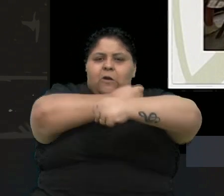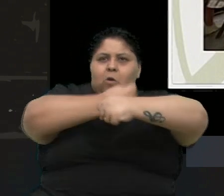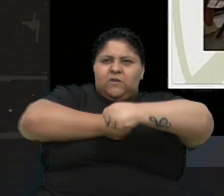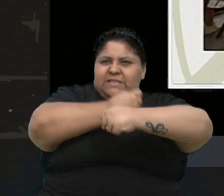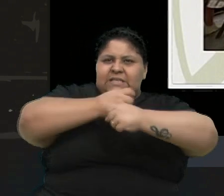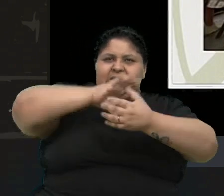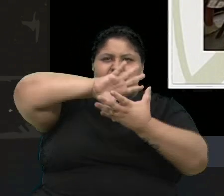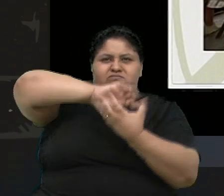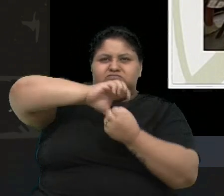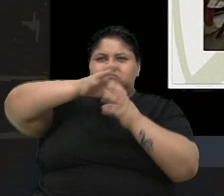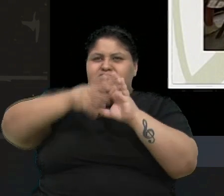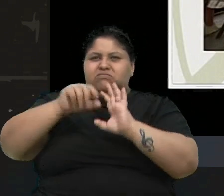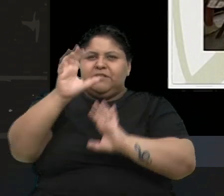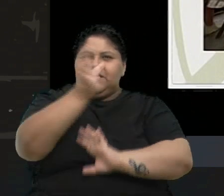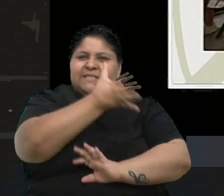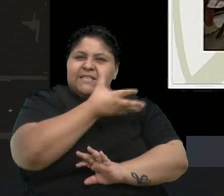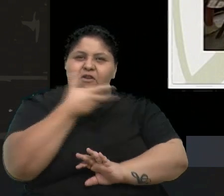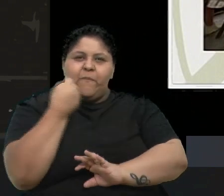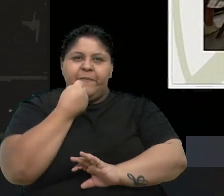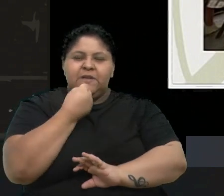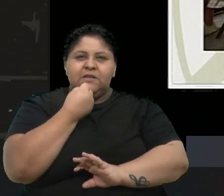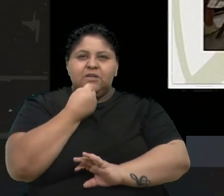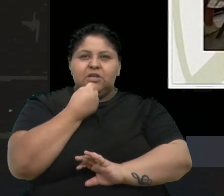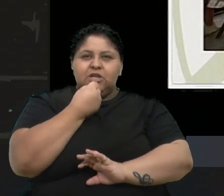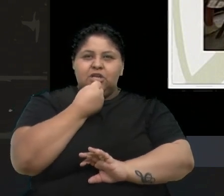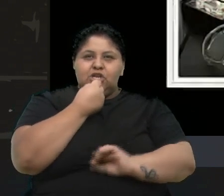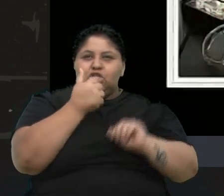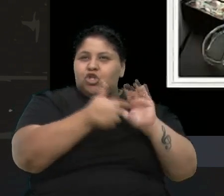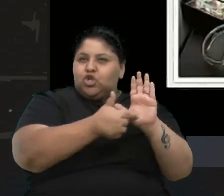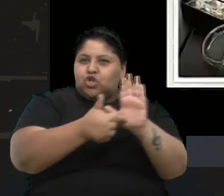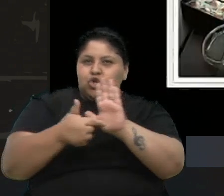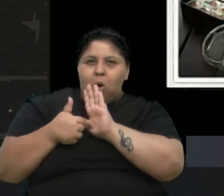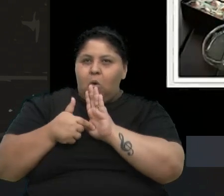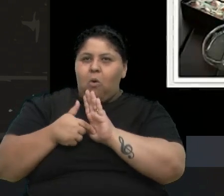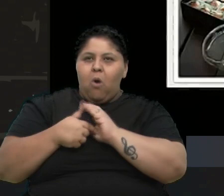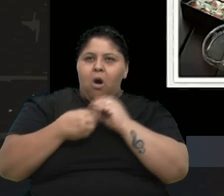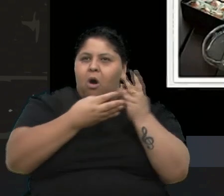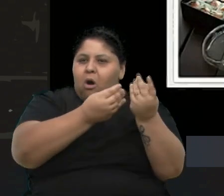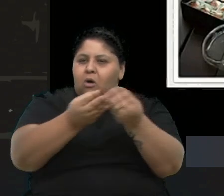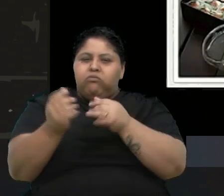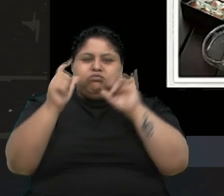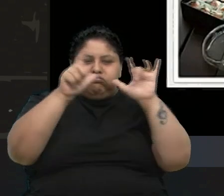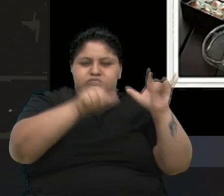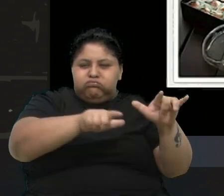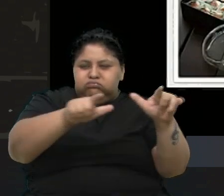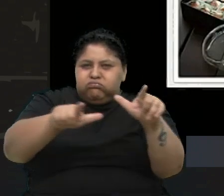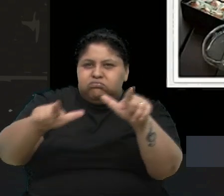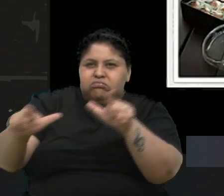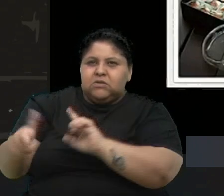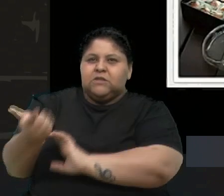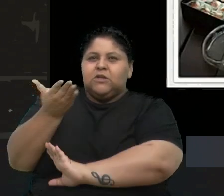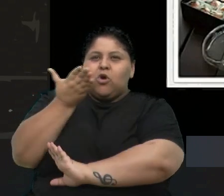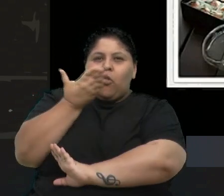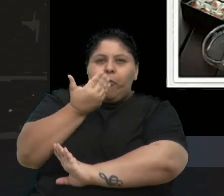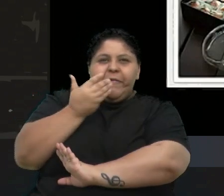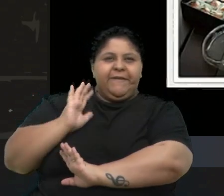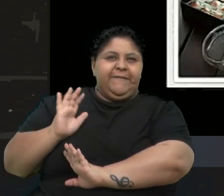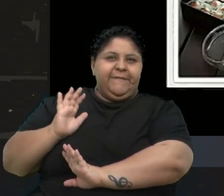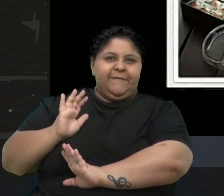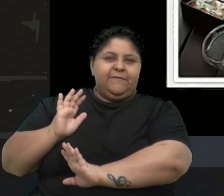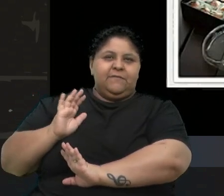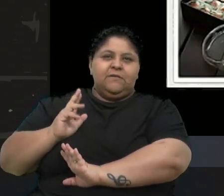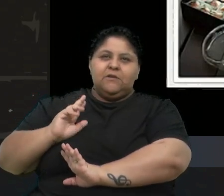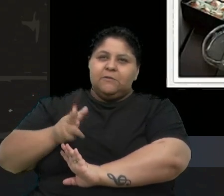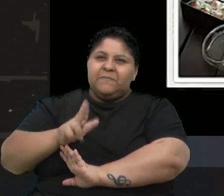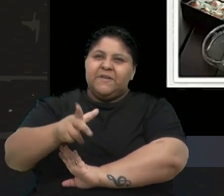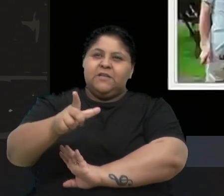arte, cervejarias, shows, enfim, é um ambiente, 3.830 refeições do ano passado, mesmo com